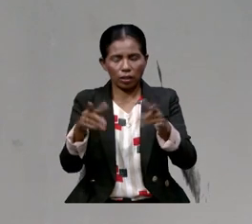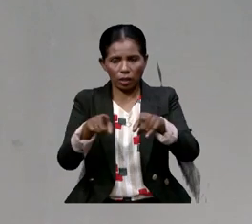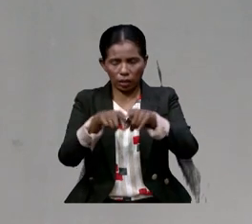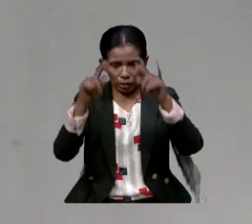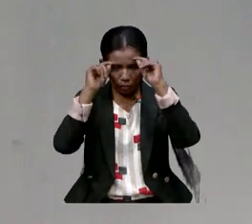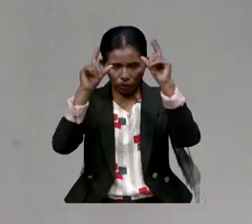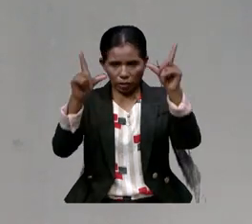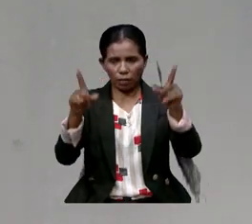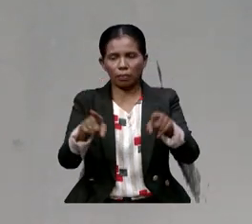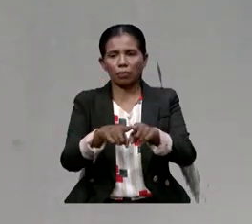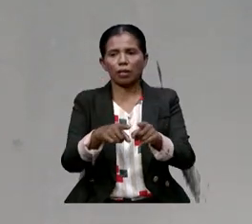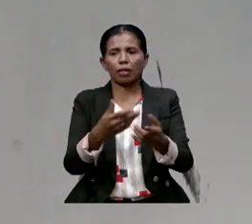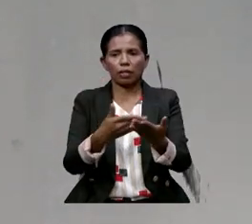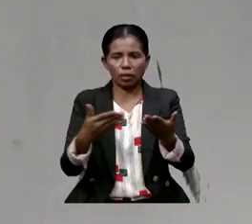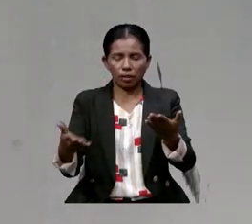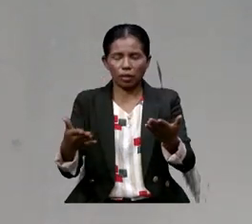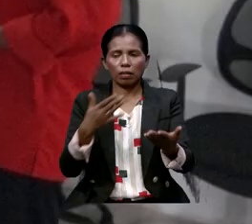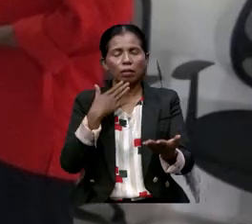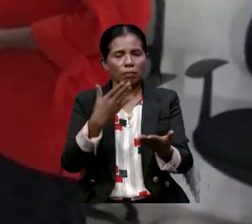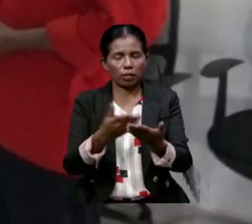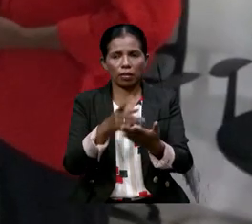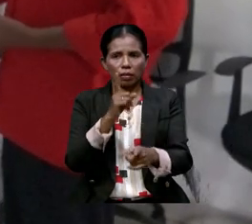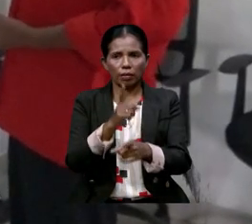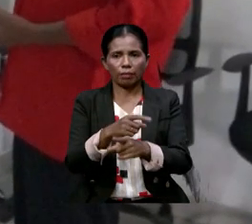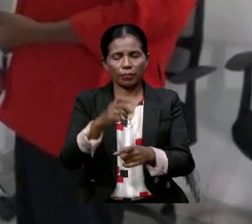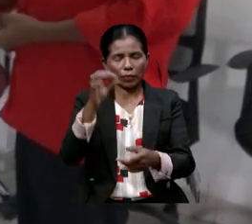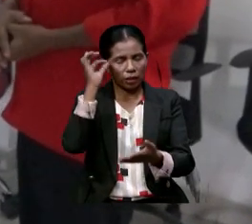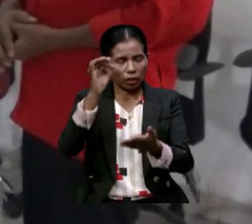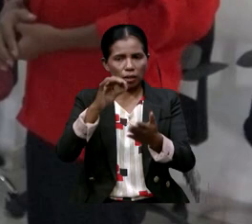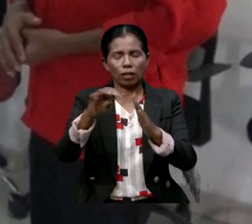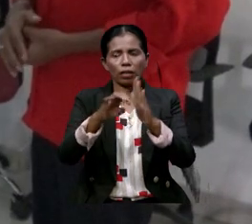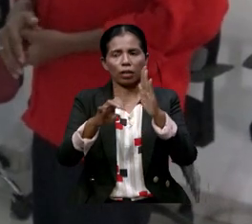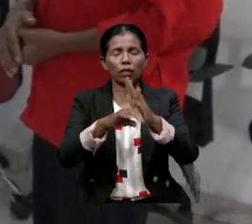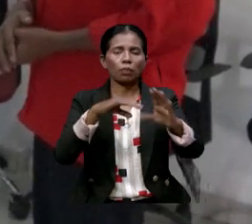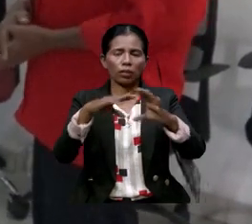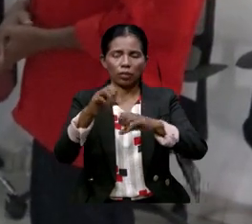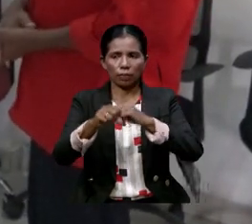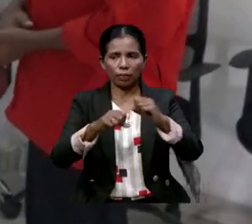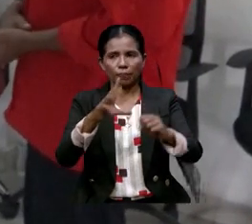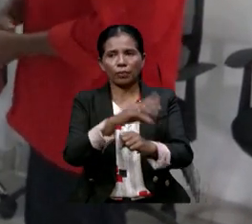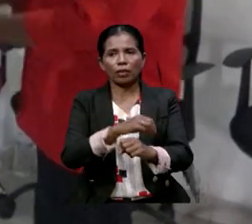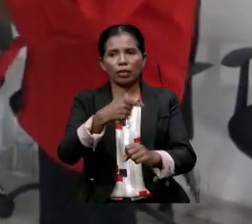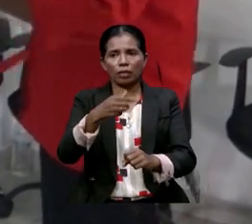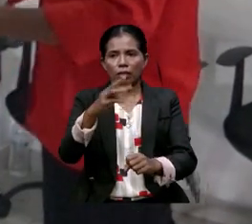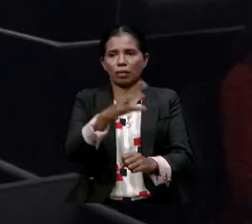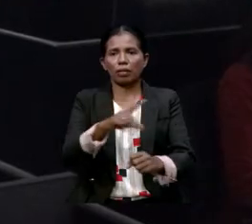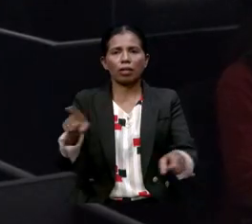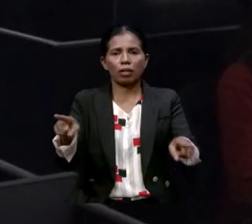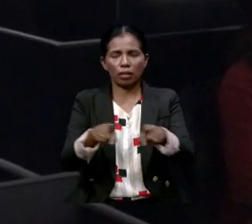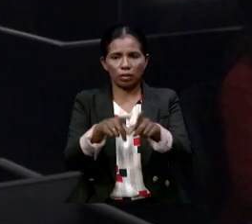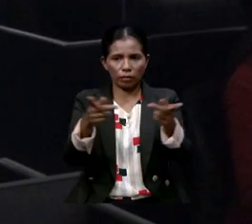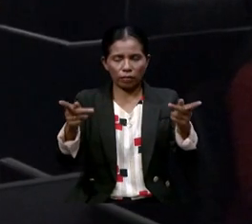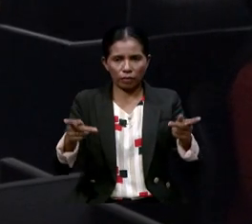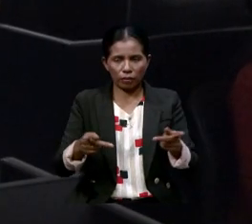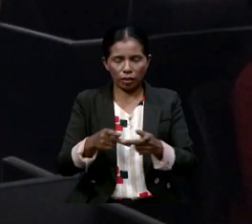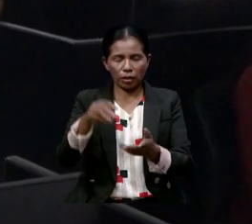ia equipamento ida estándar digital. No nemo, secretário de Estado de Comunicação Social Hateten, Centro de Formação GMN, Saihanesan Fatin Hori Hakiak